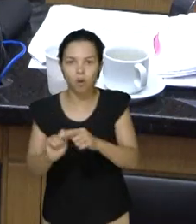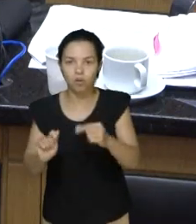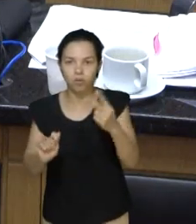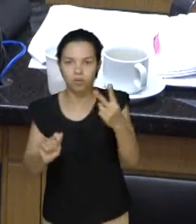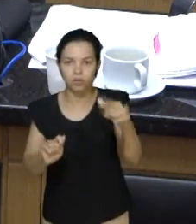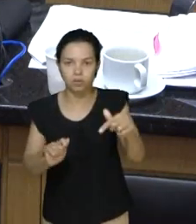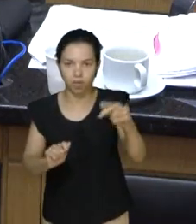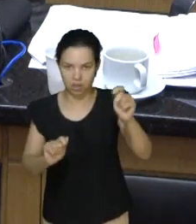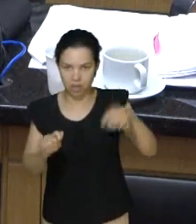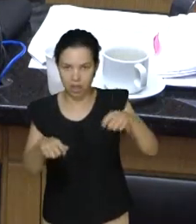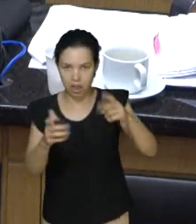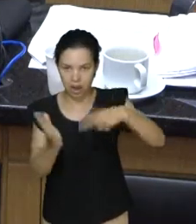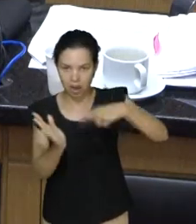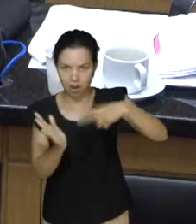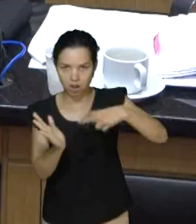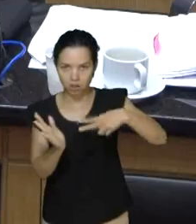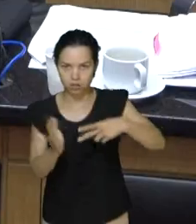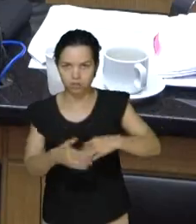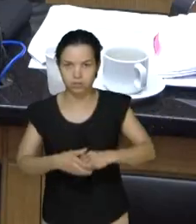a leitura para a gente.